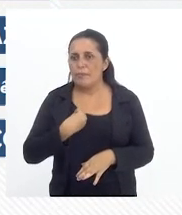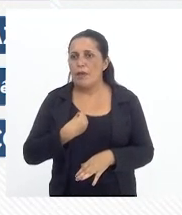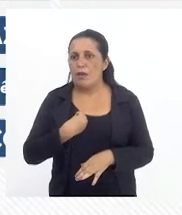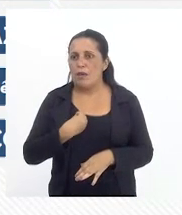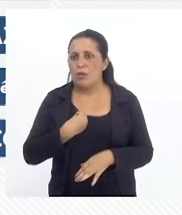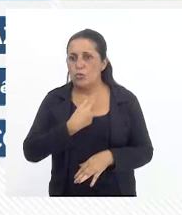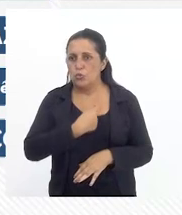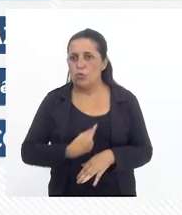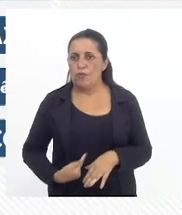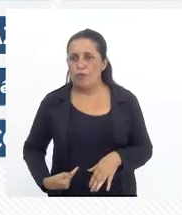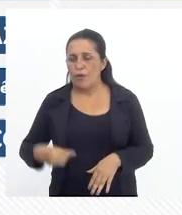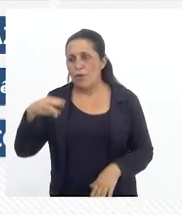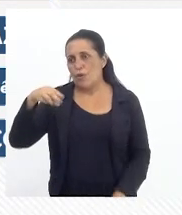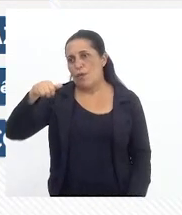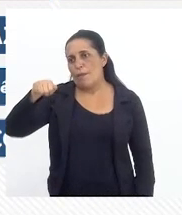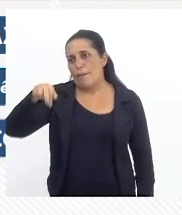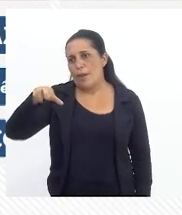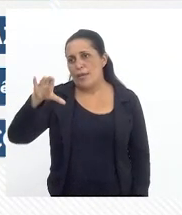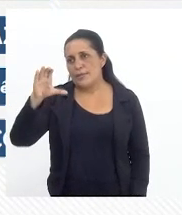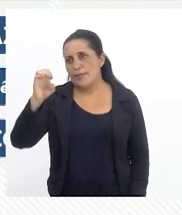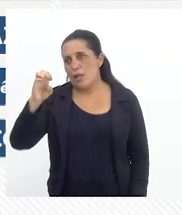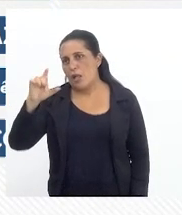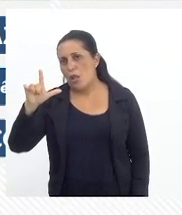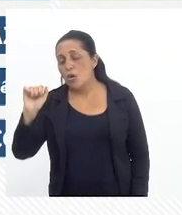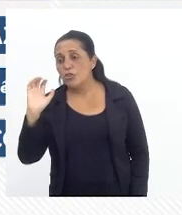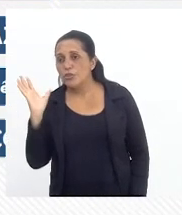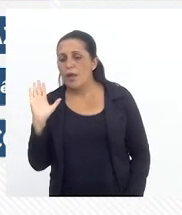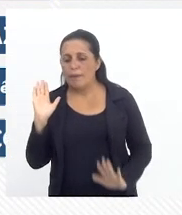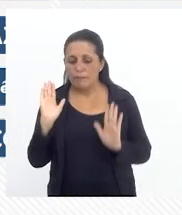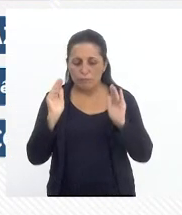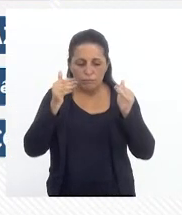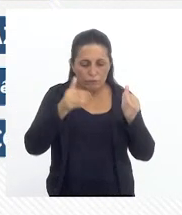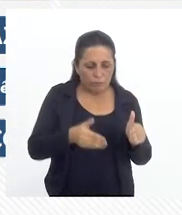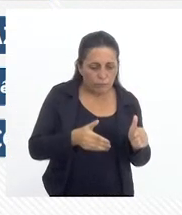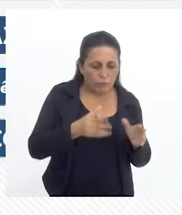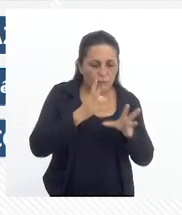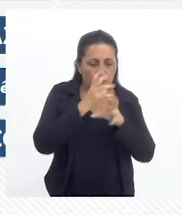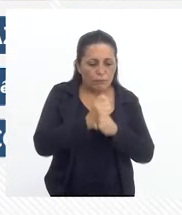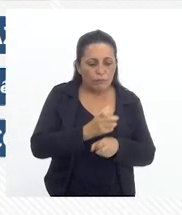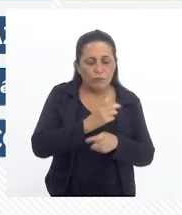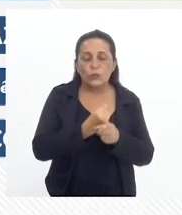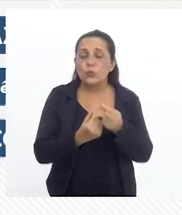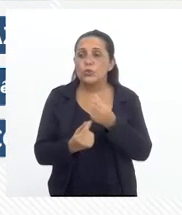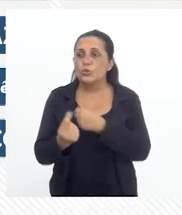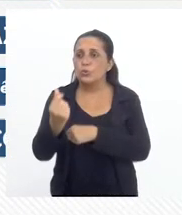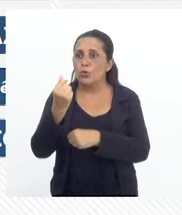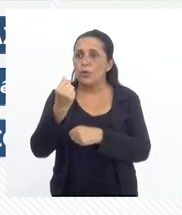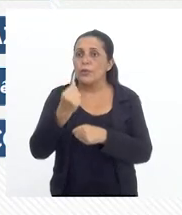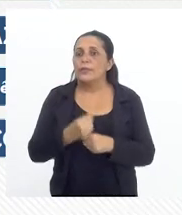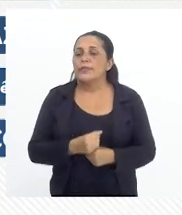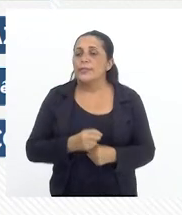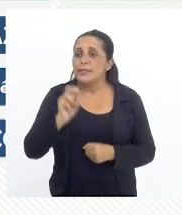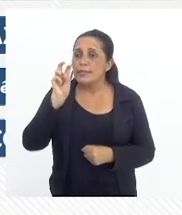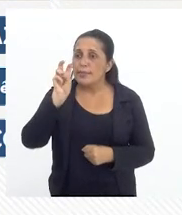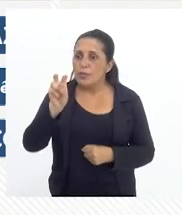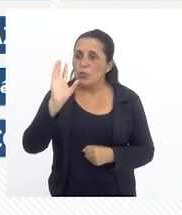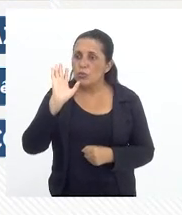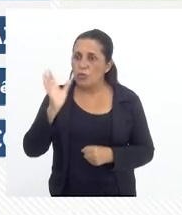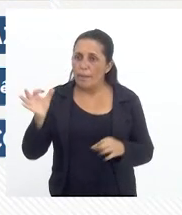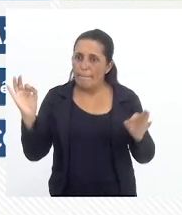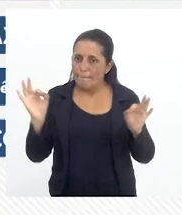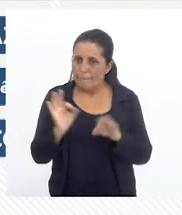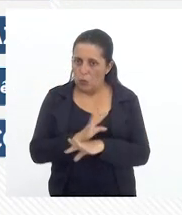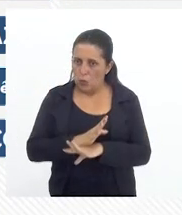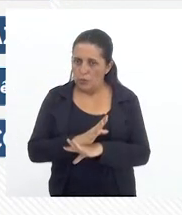também centralizamos já conta do Tesouro Então cinco delas já estão Compridas